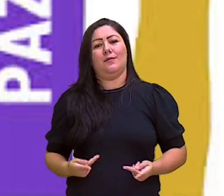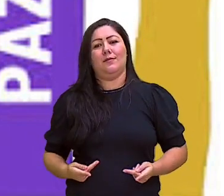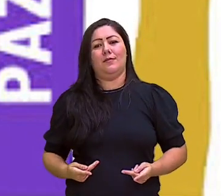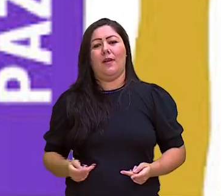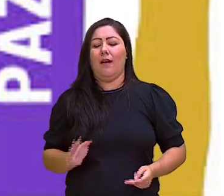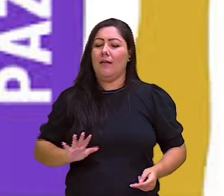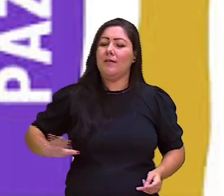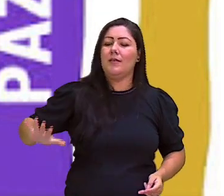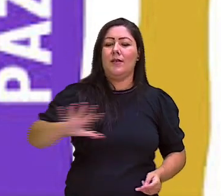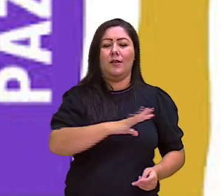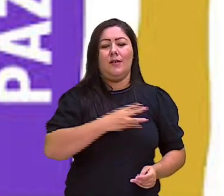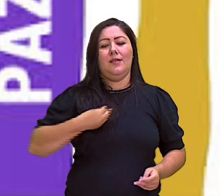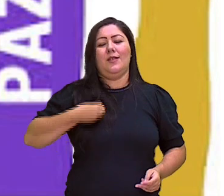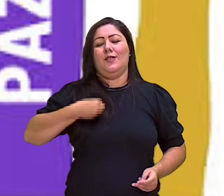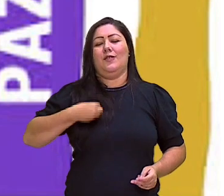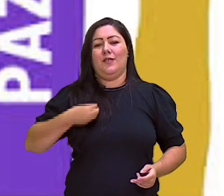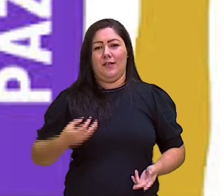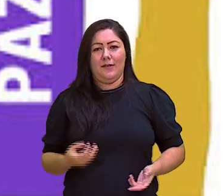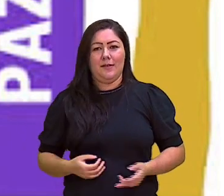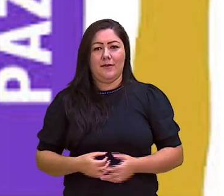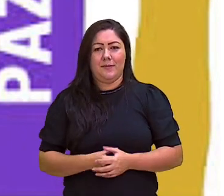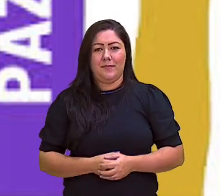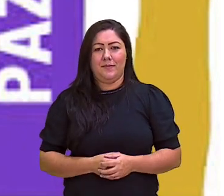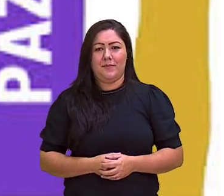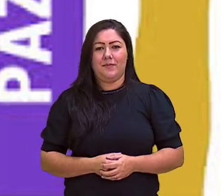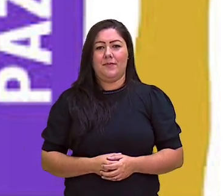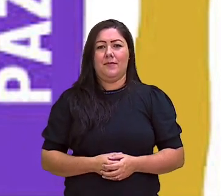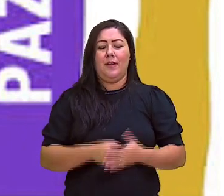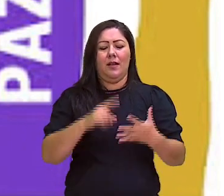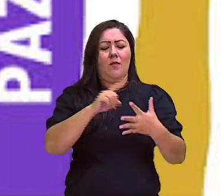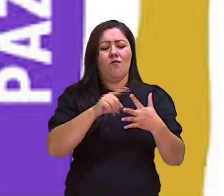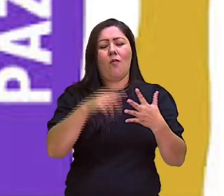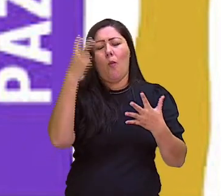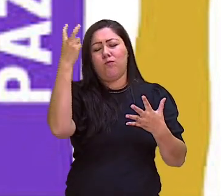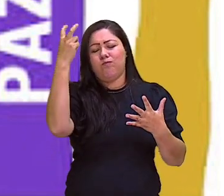toda a sua complexidade cultural,